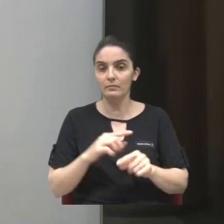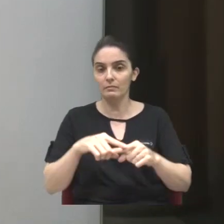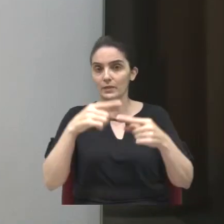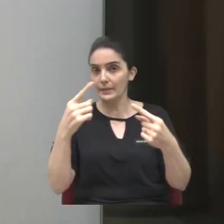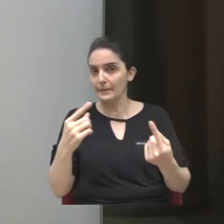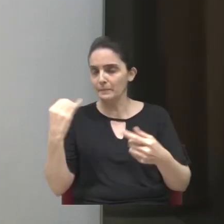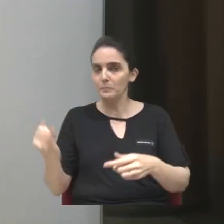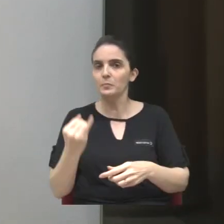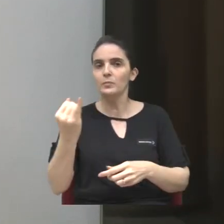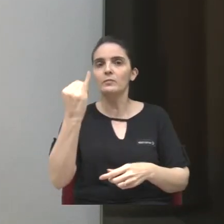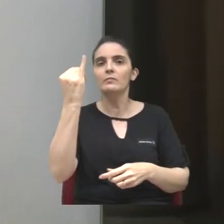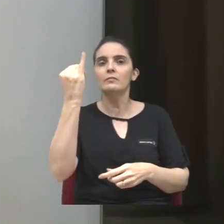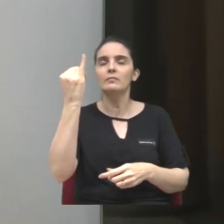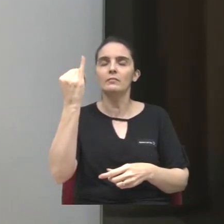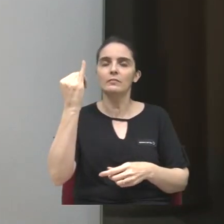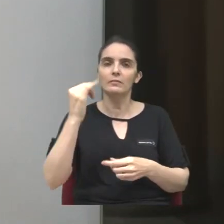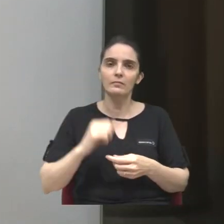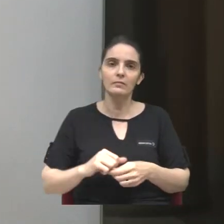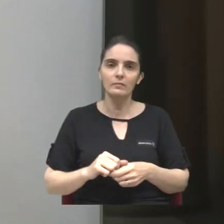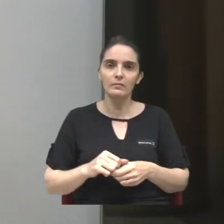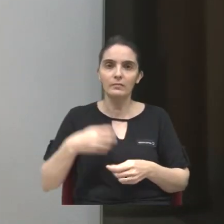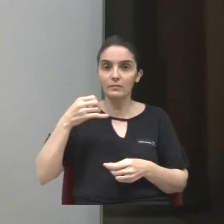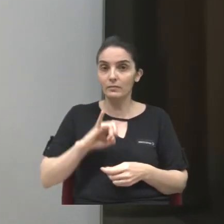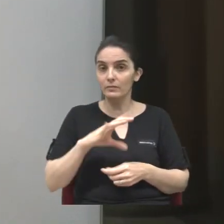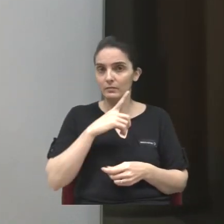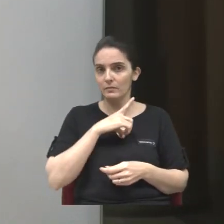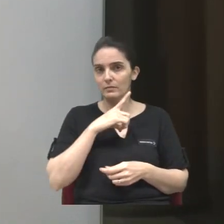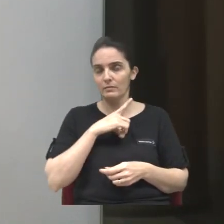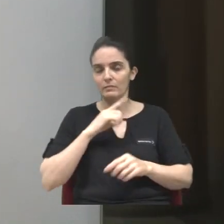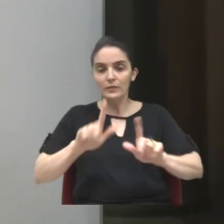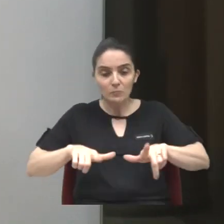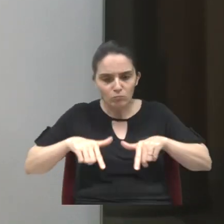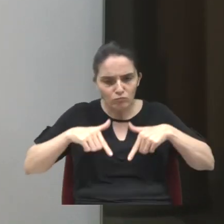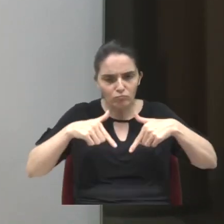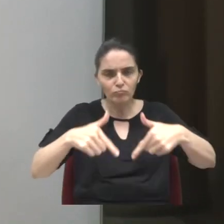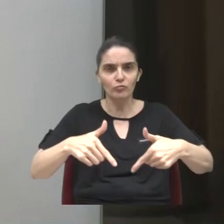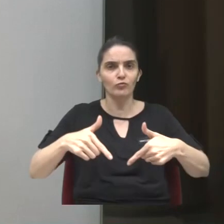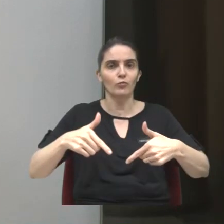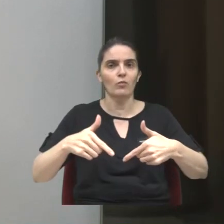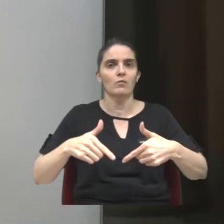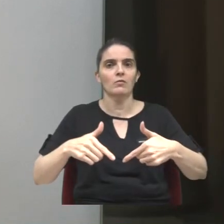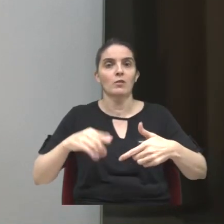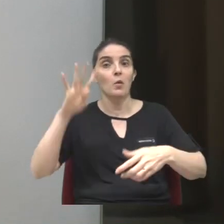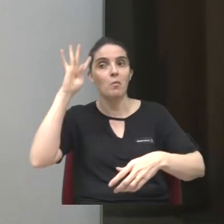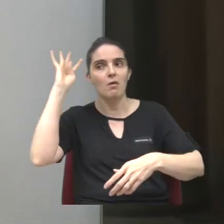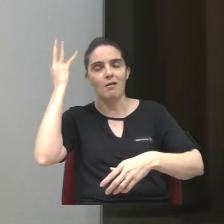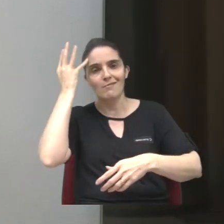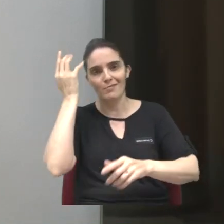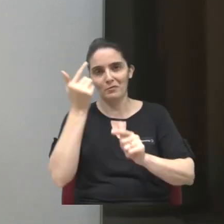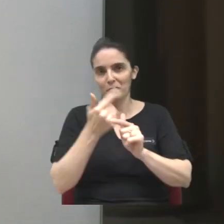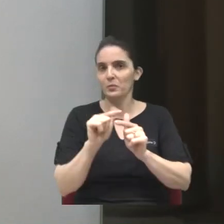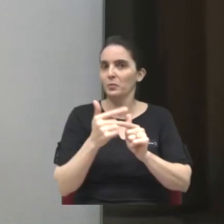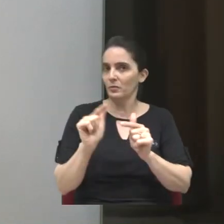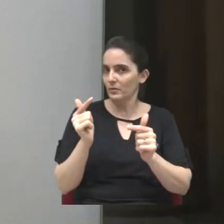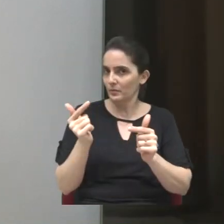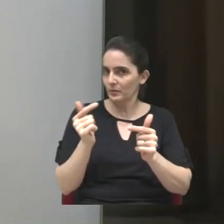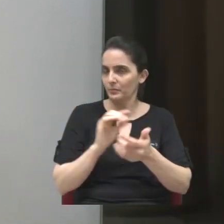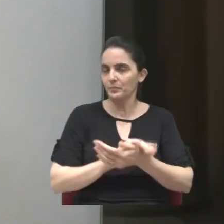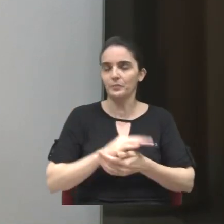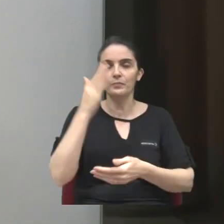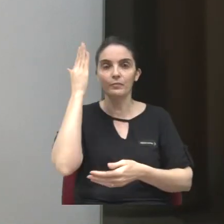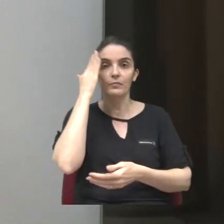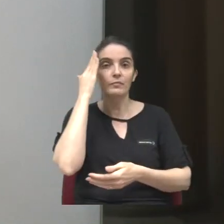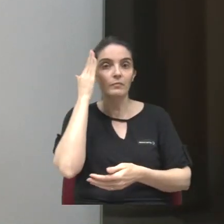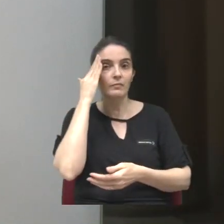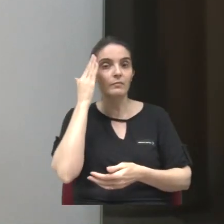é quando se tem empenho para tentar resolver um problema. Sabemos que, e nós